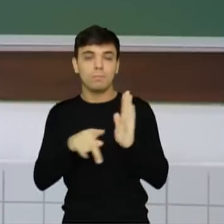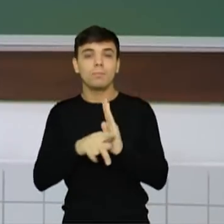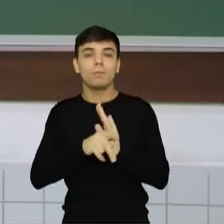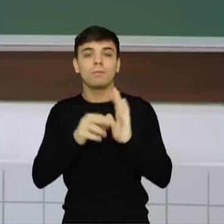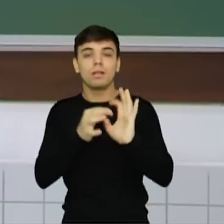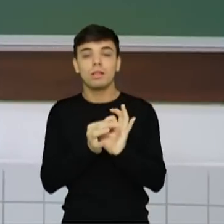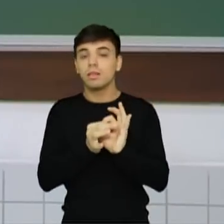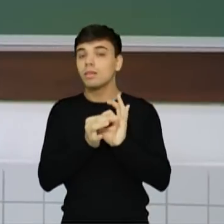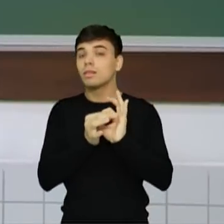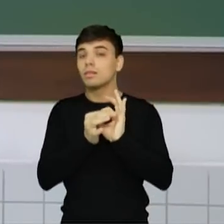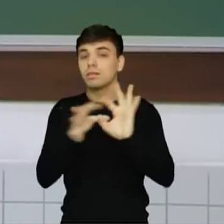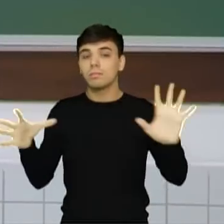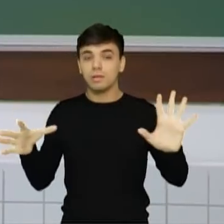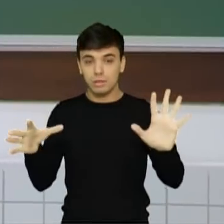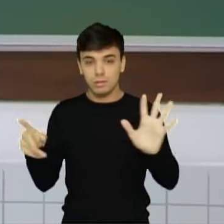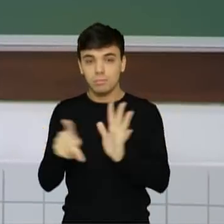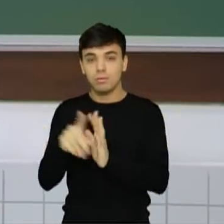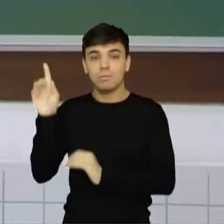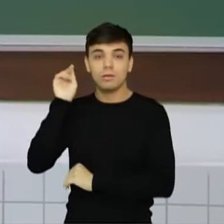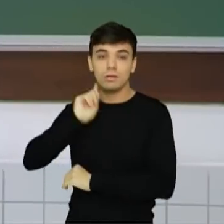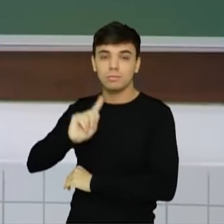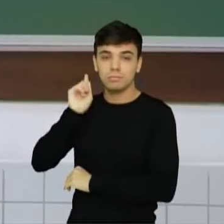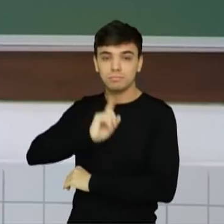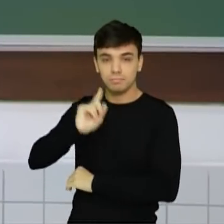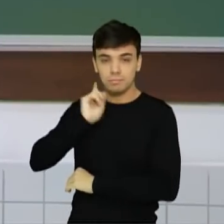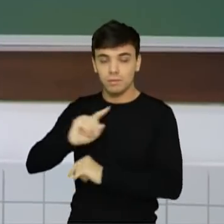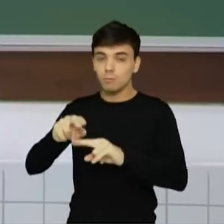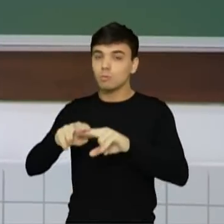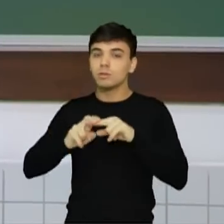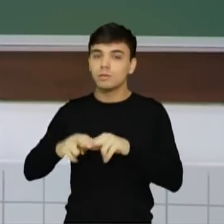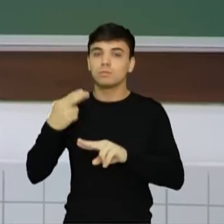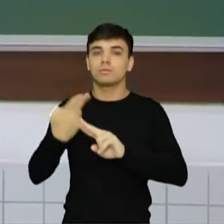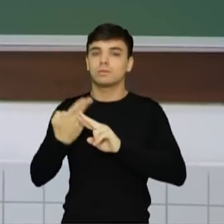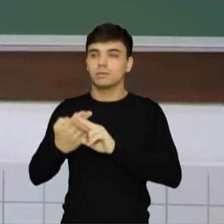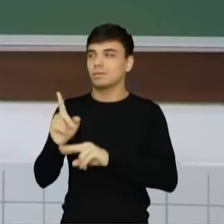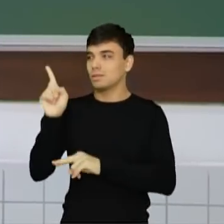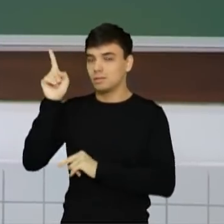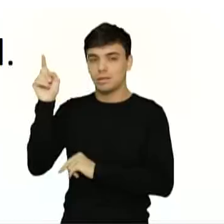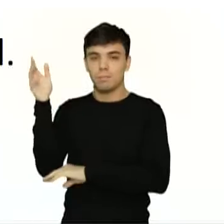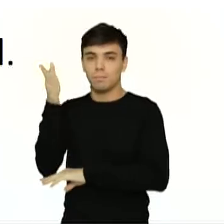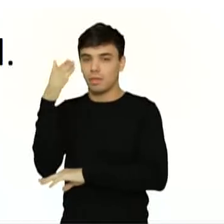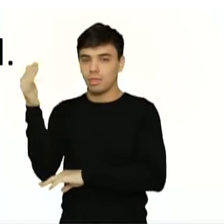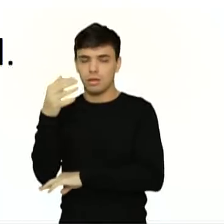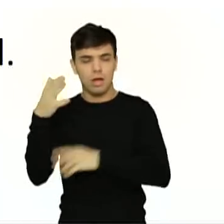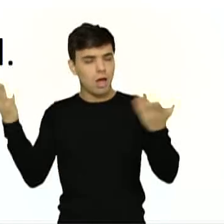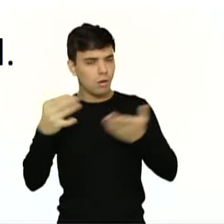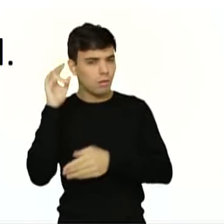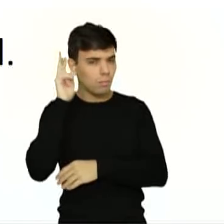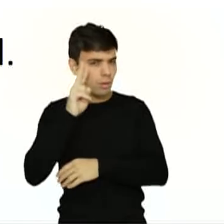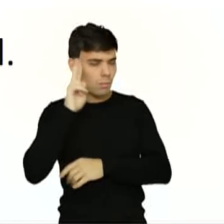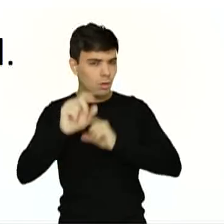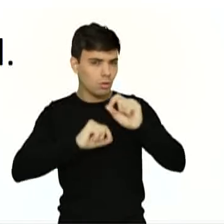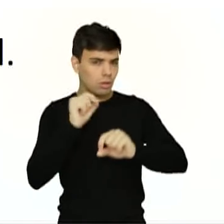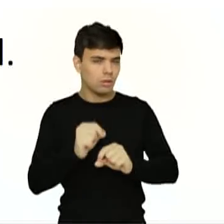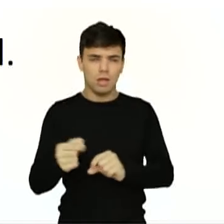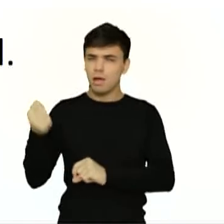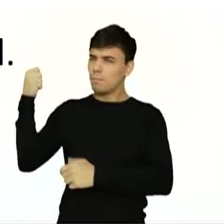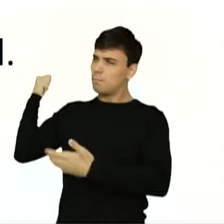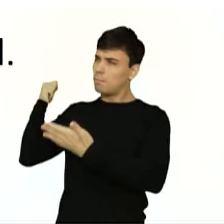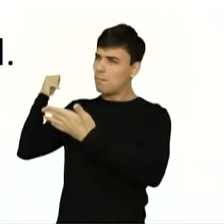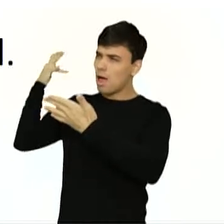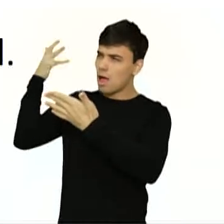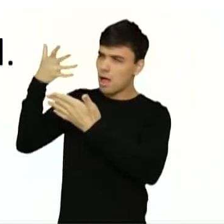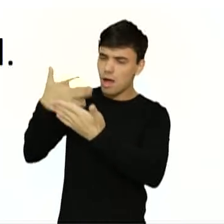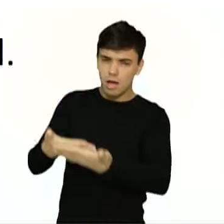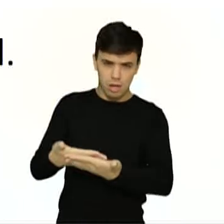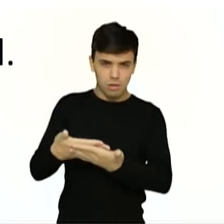libertação da região de Minas Gerais. Por isso, essa bandeira. Certo? Vamos relembrar. Desde o início, o Brasil foi uma colônia de